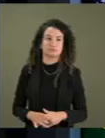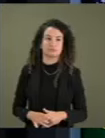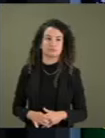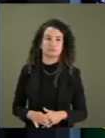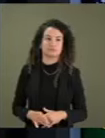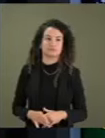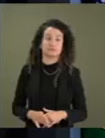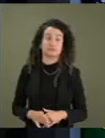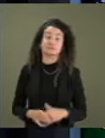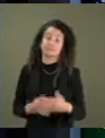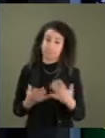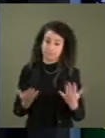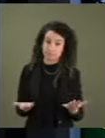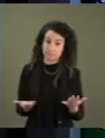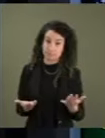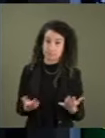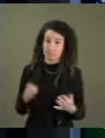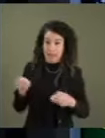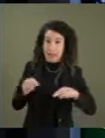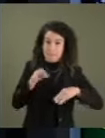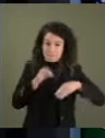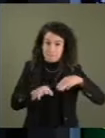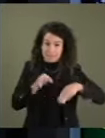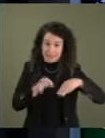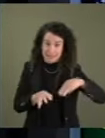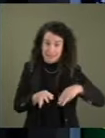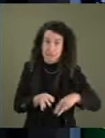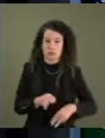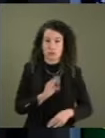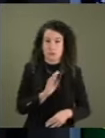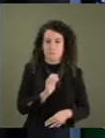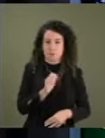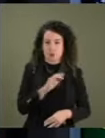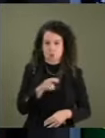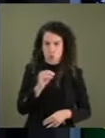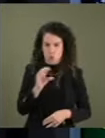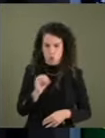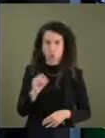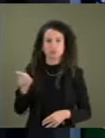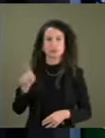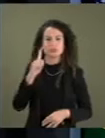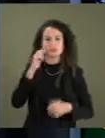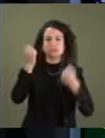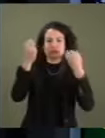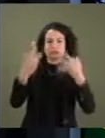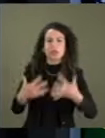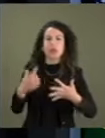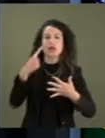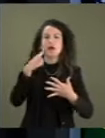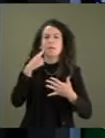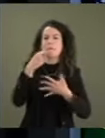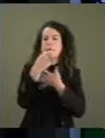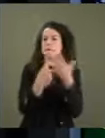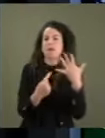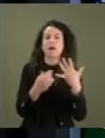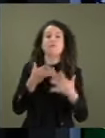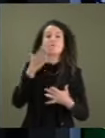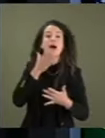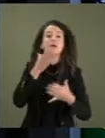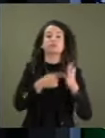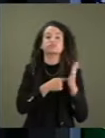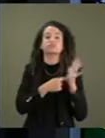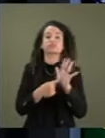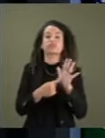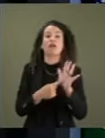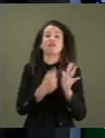Além disso, Barroso já fez inúmeras declarações públicas favoráveis à legalização